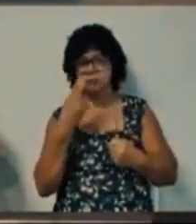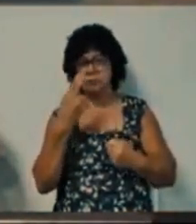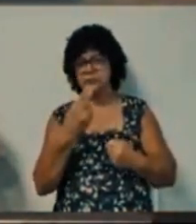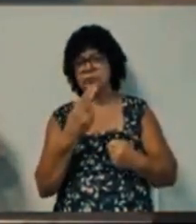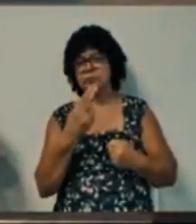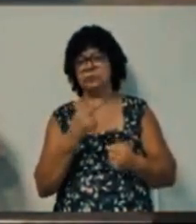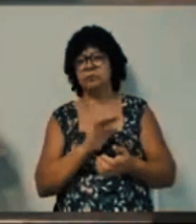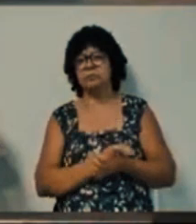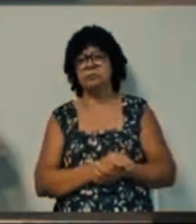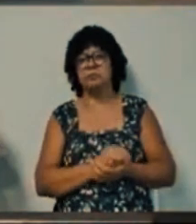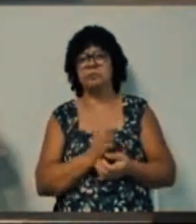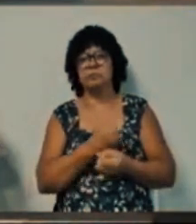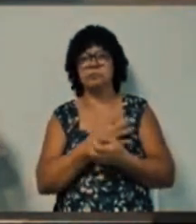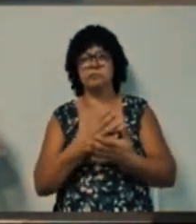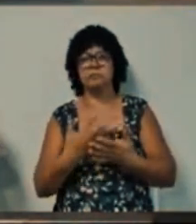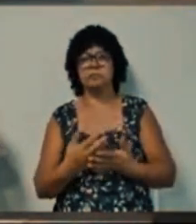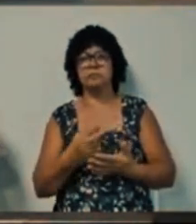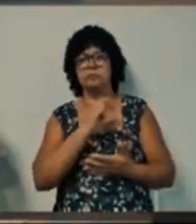Senhor.